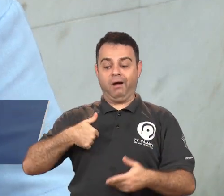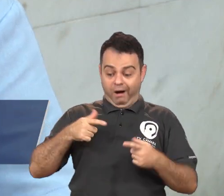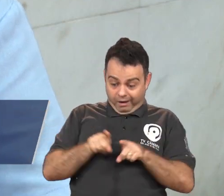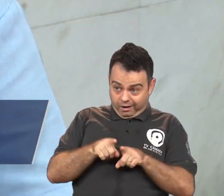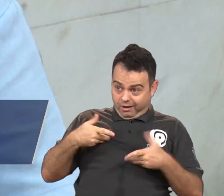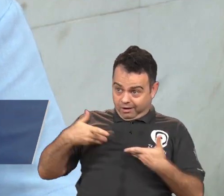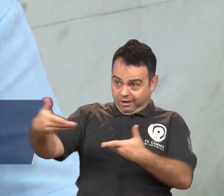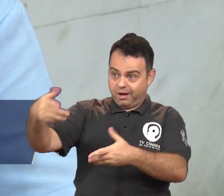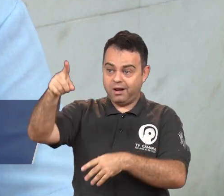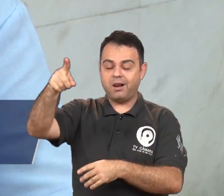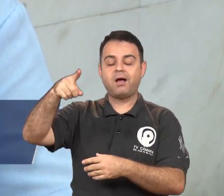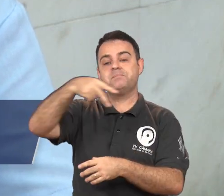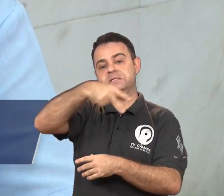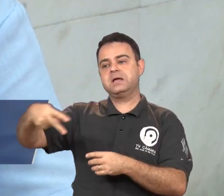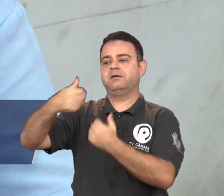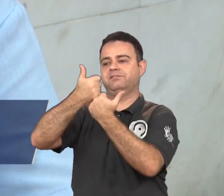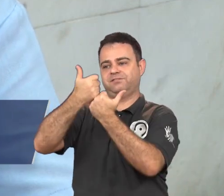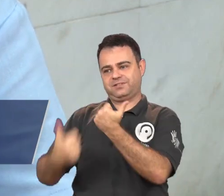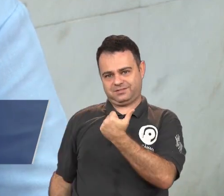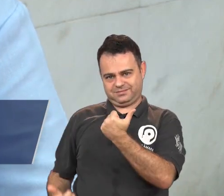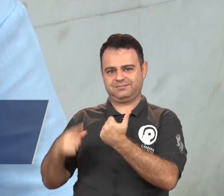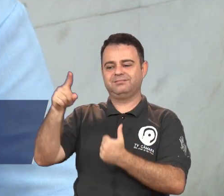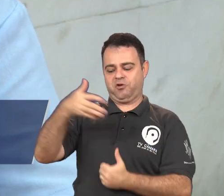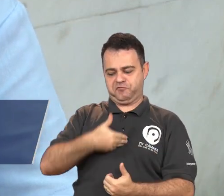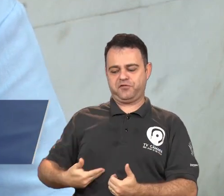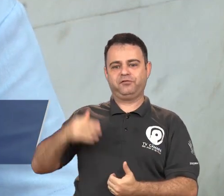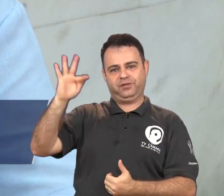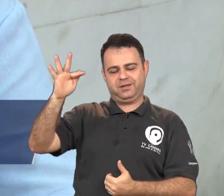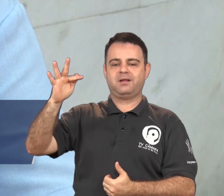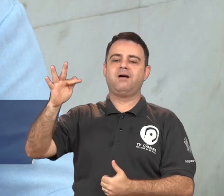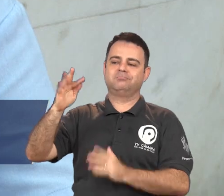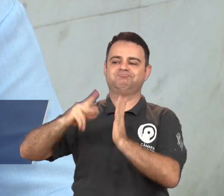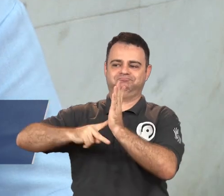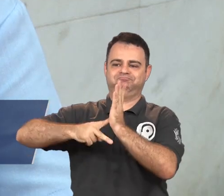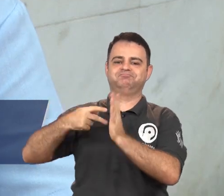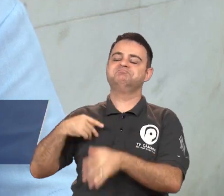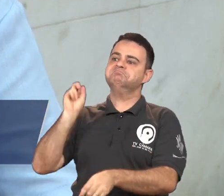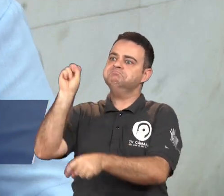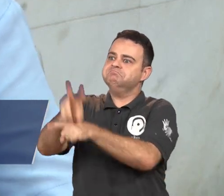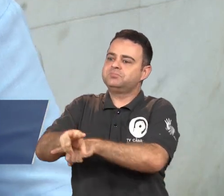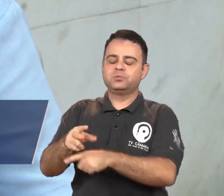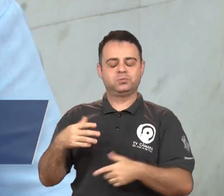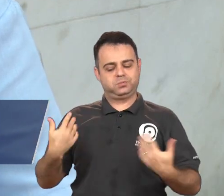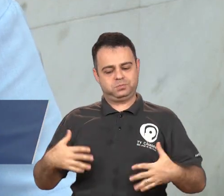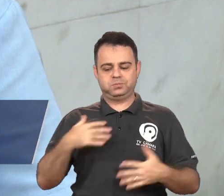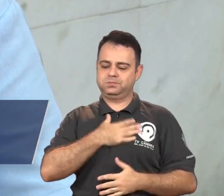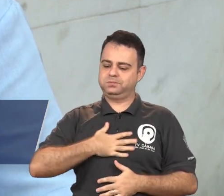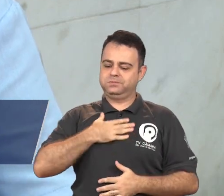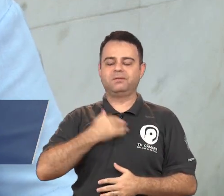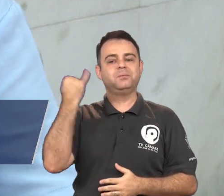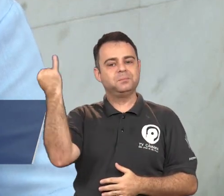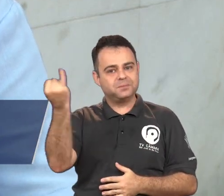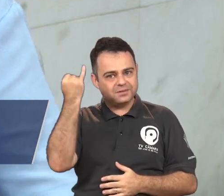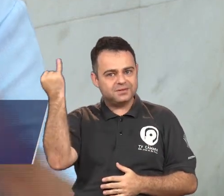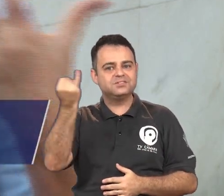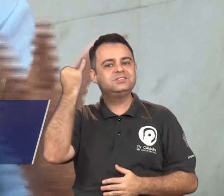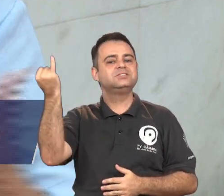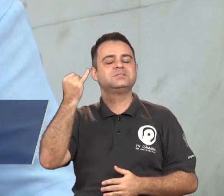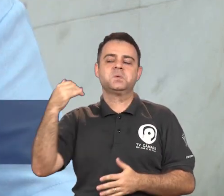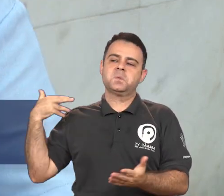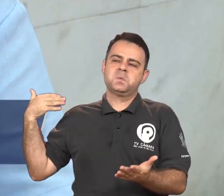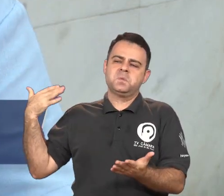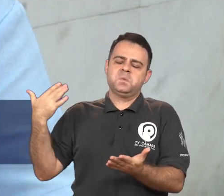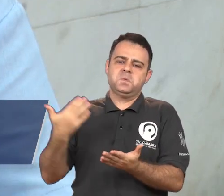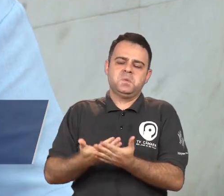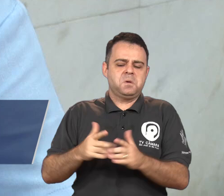vice-presidentes da federação. Para mim foi muito importante, mas principalmente gratificante, né? Ver que todo o